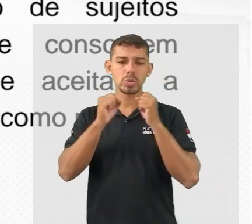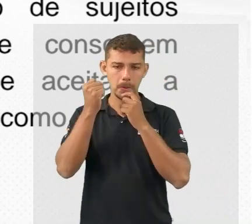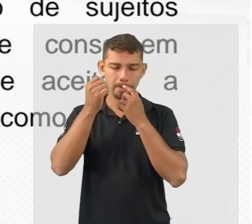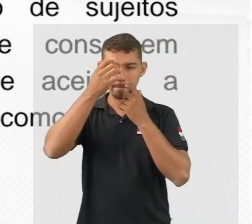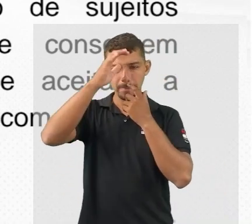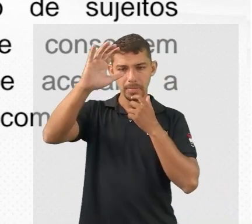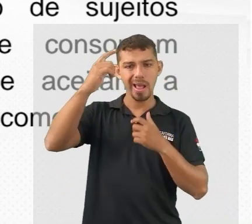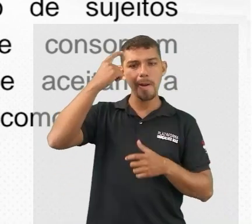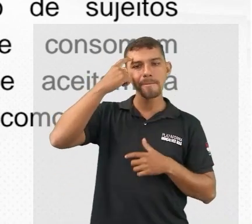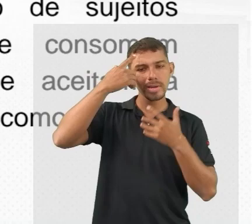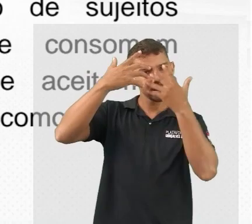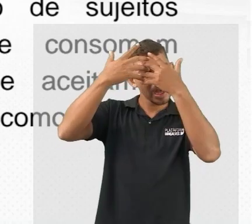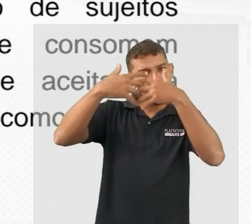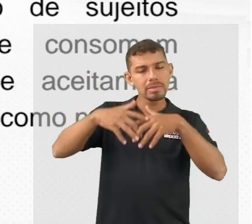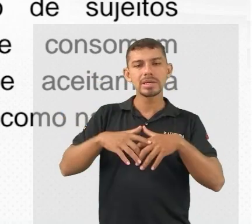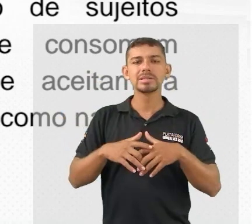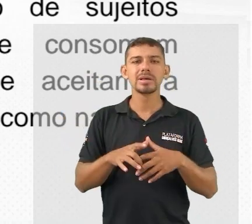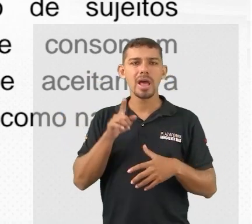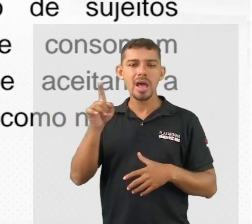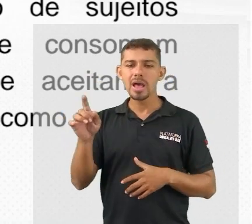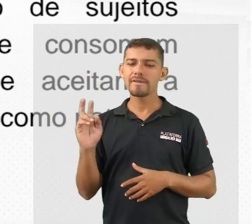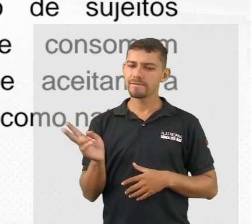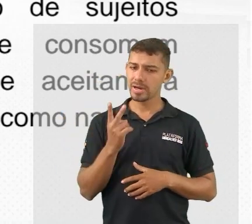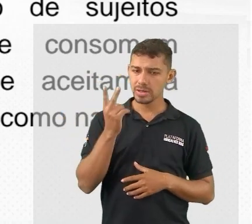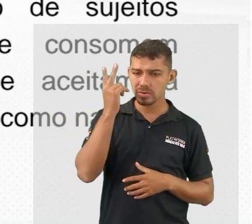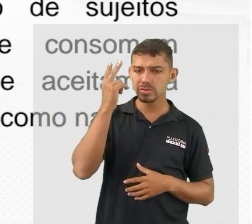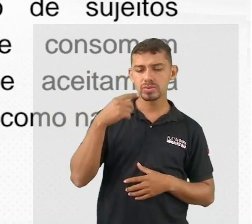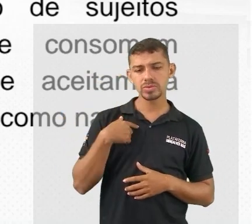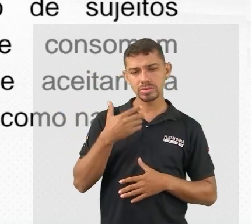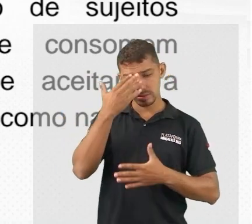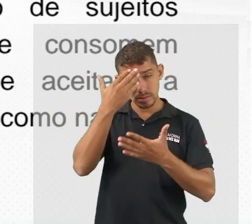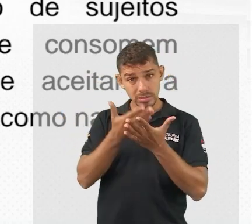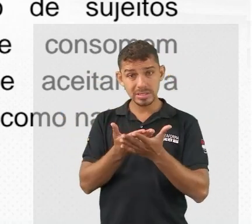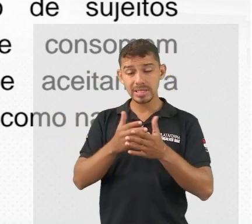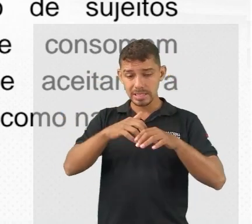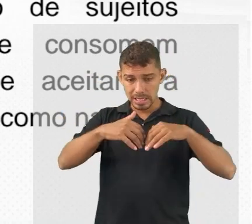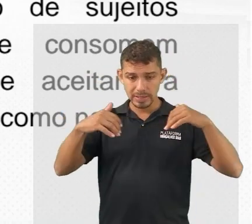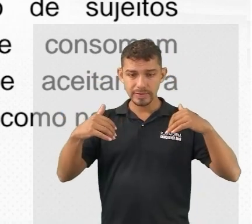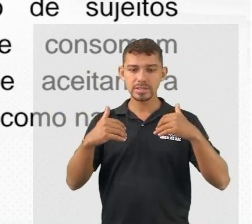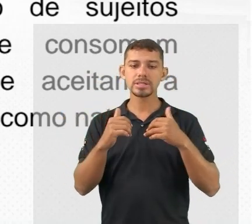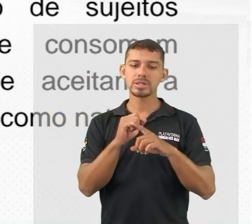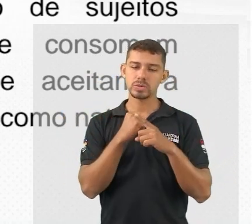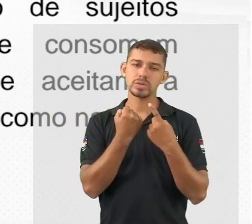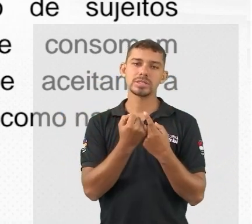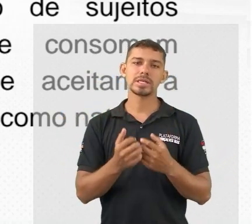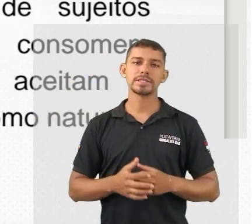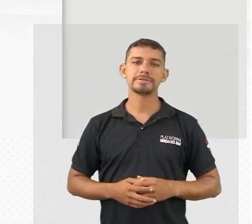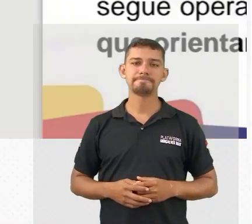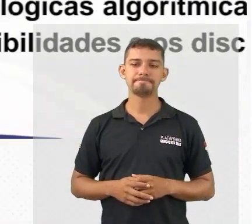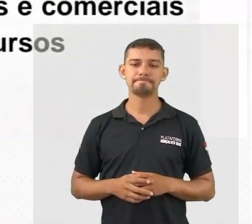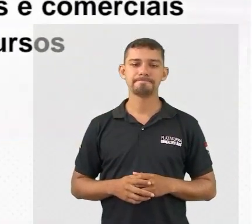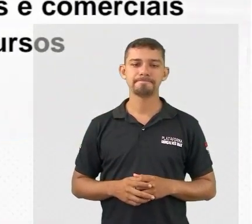aos pensamentos que são pensamentos e valores que realmente criam essa divisão na sociedade.